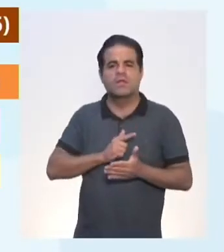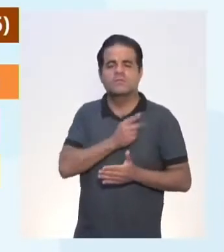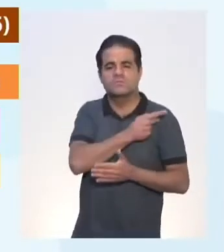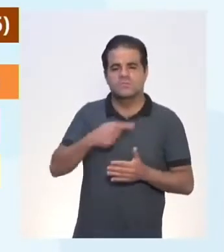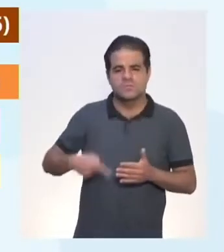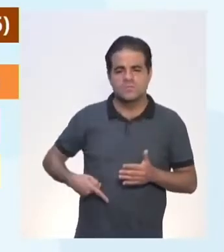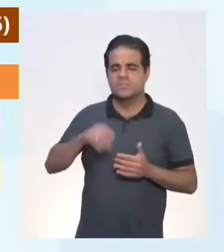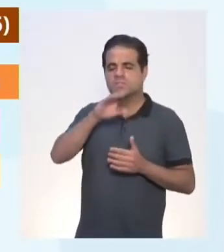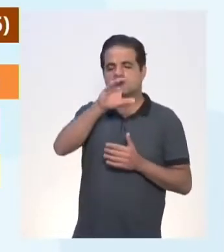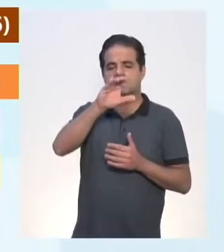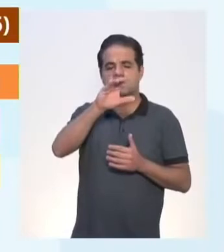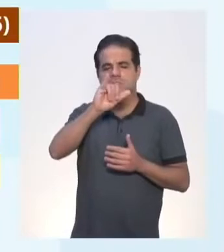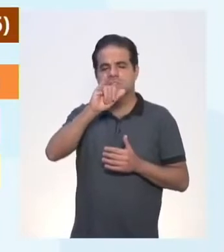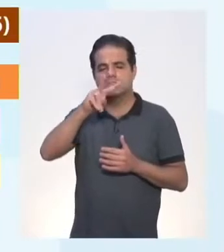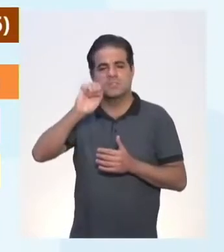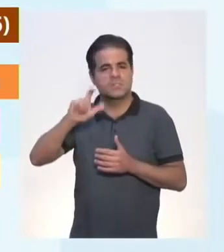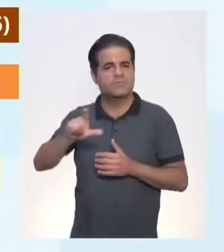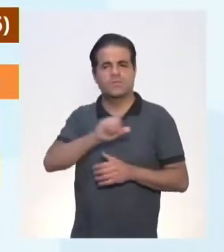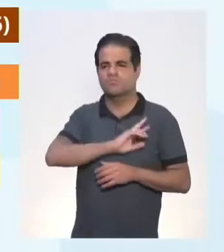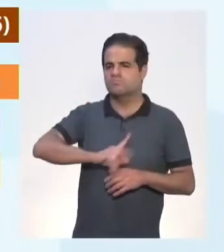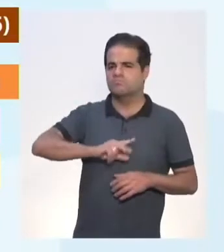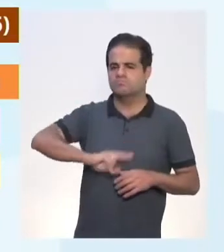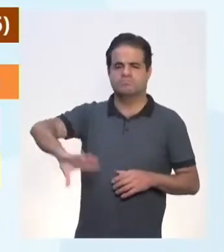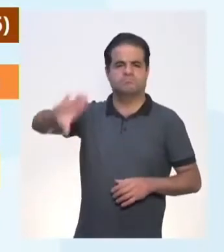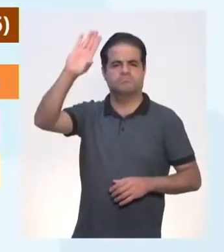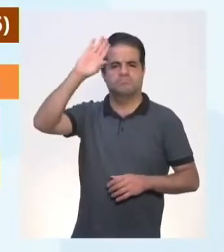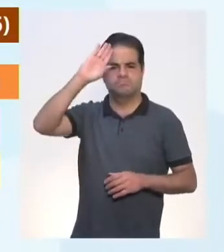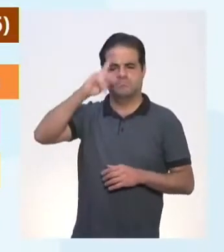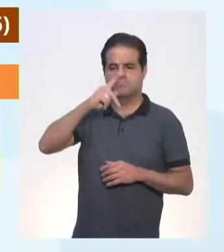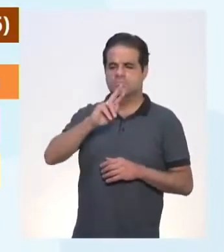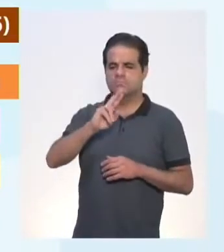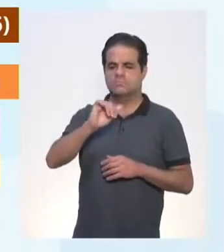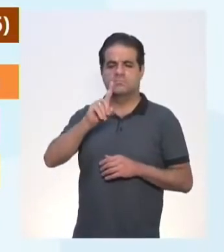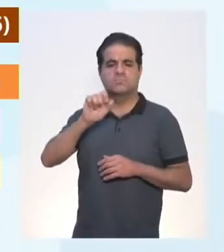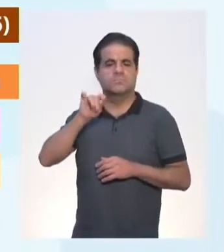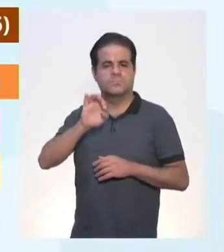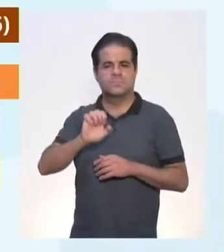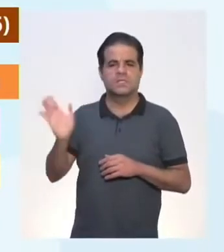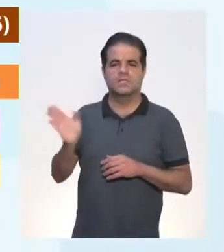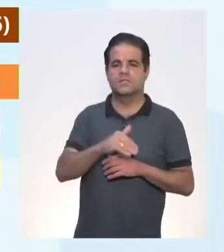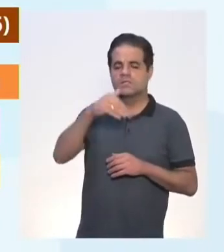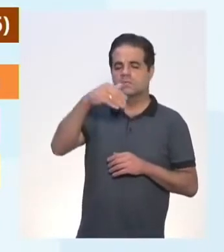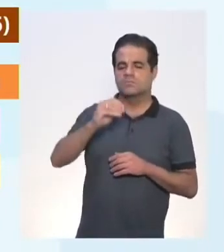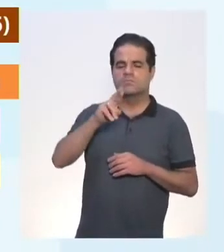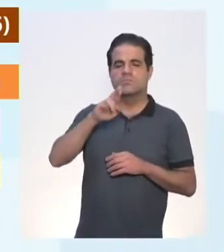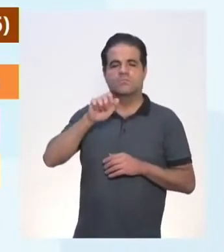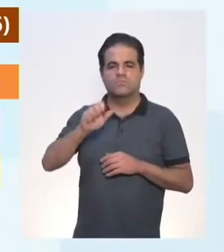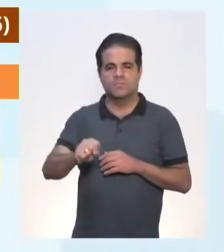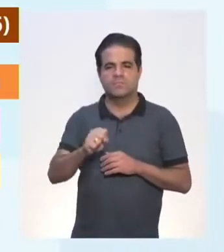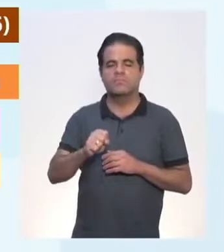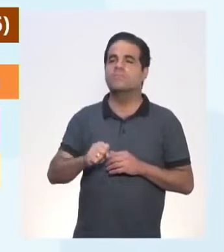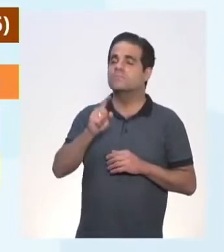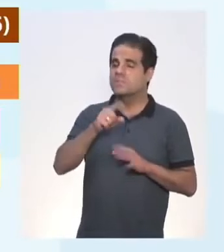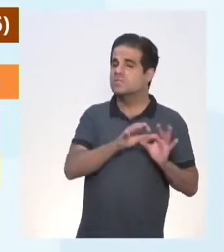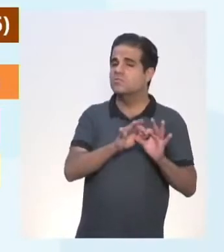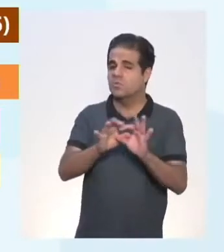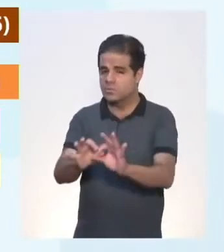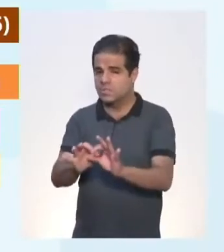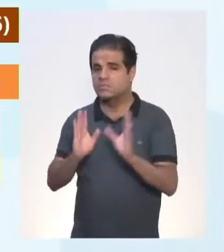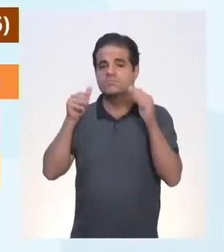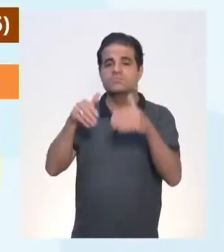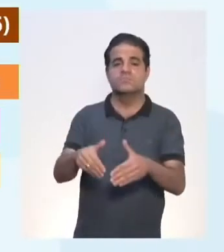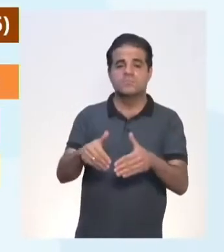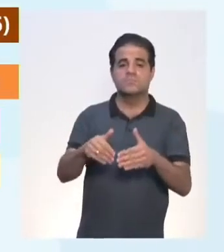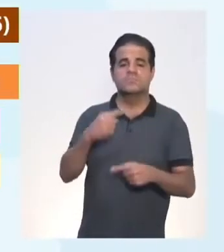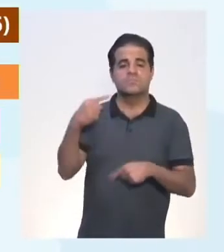presidente civil, não mais um militar, que é o Prudente de Moraes. E esse contexto também será pautado